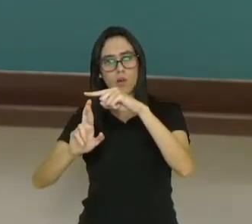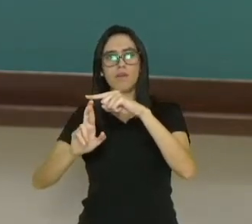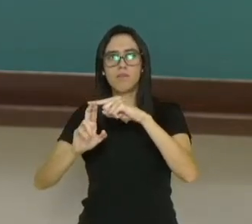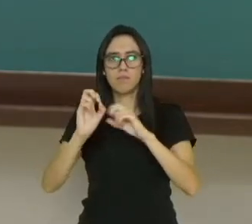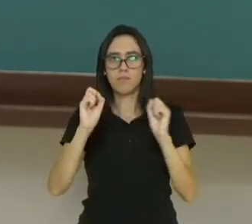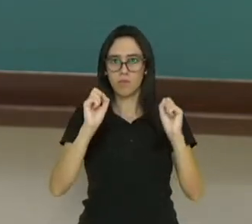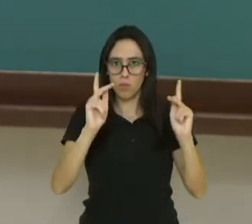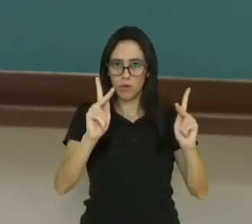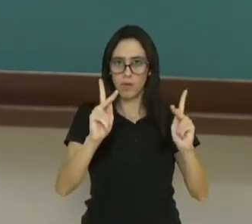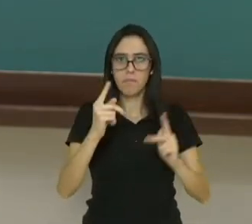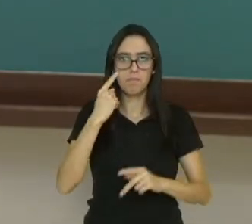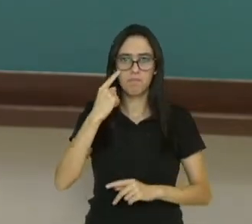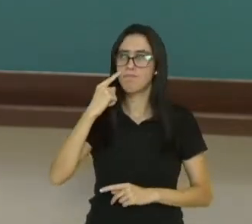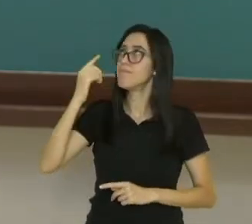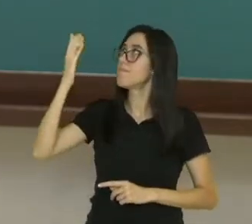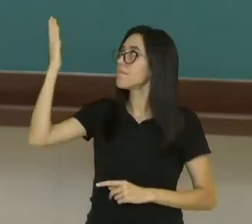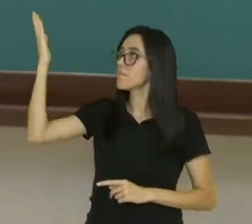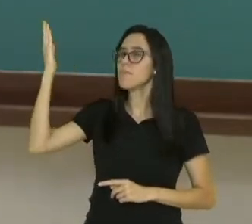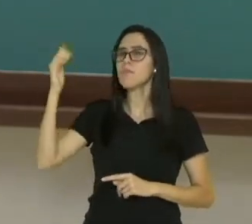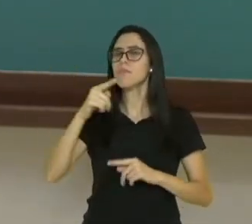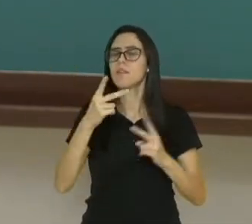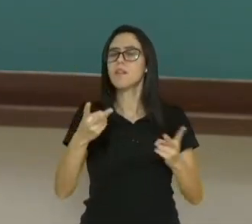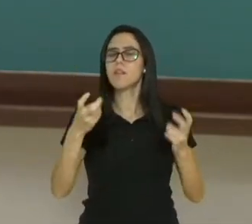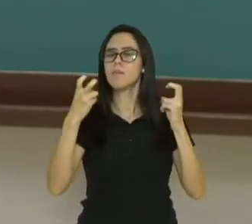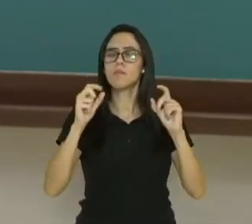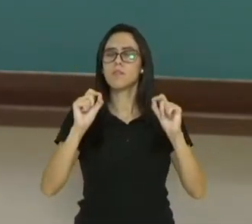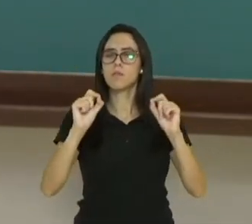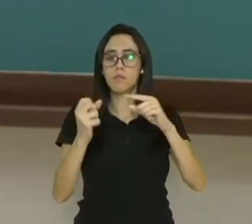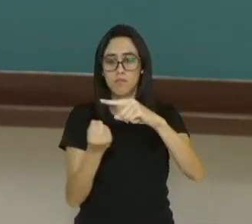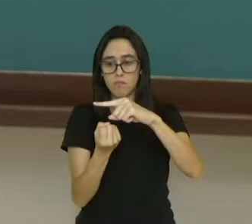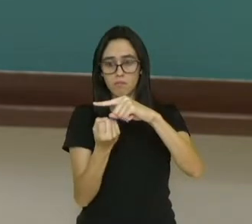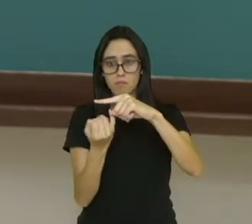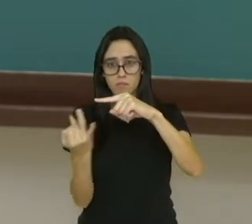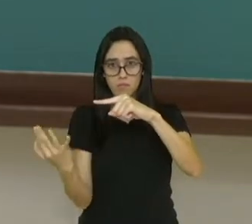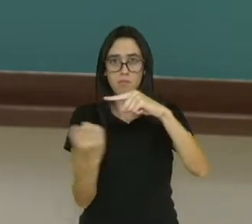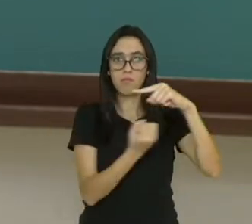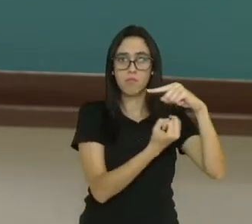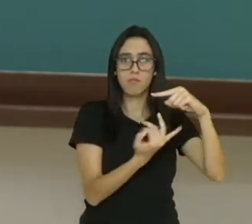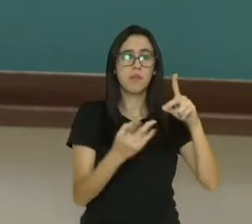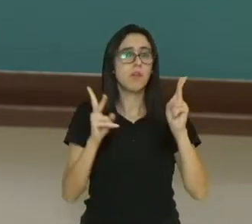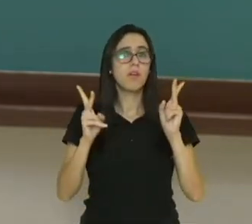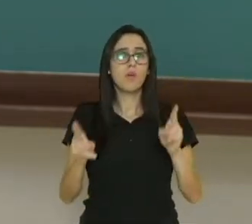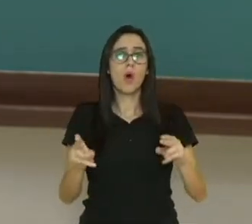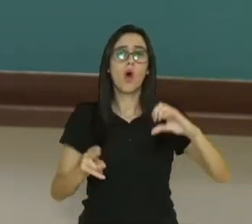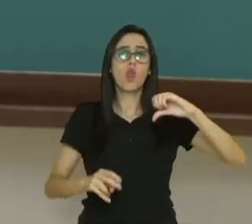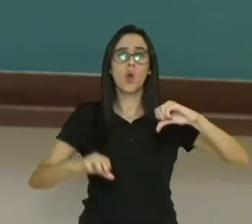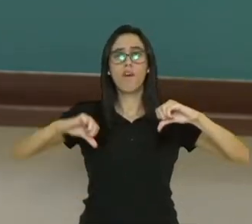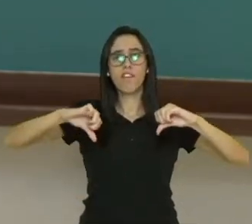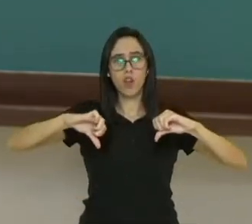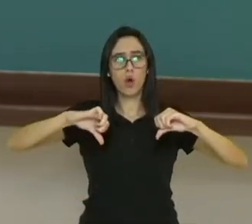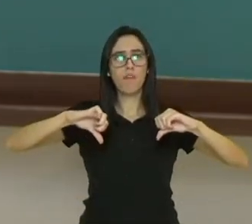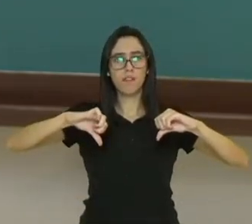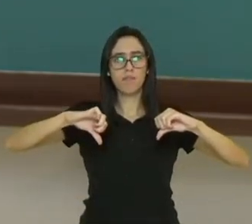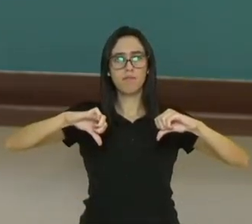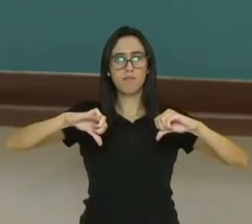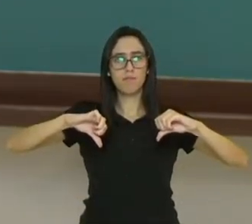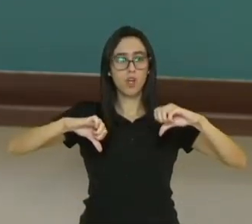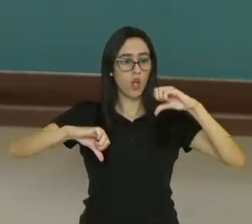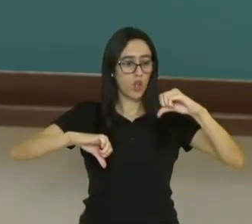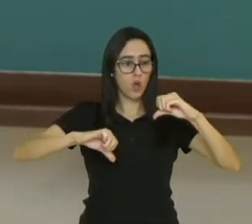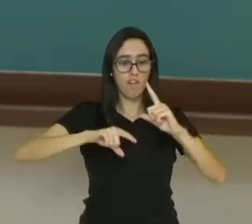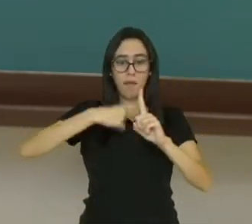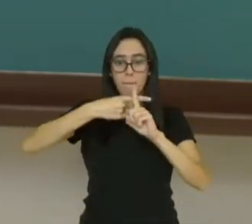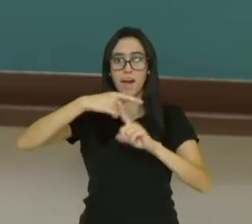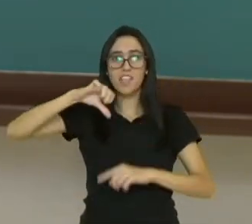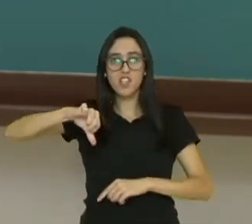9 é meu denominador. Percebam que os denominadores são iguais, é 9 e 9. Pessoal, eu não somo esses denominadores,